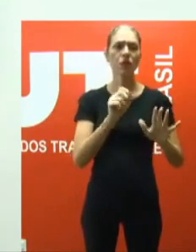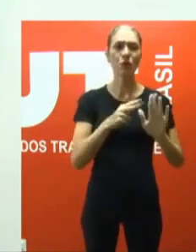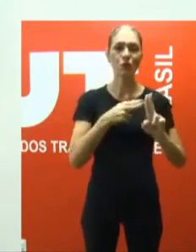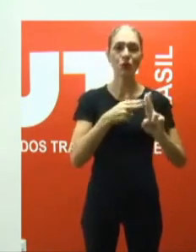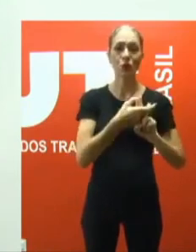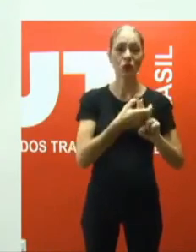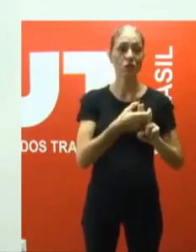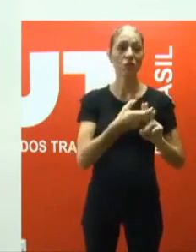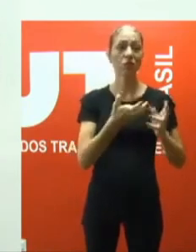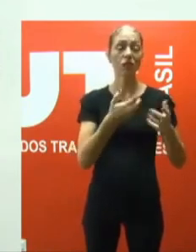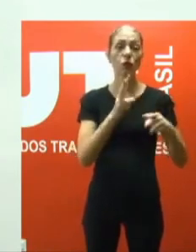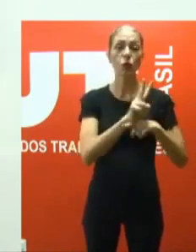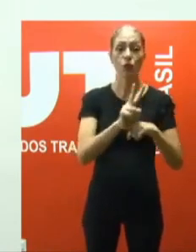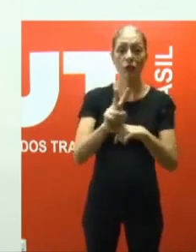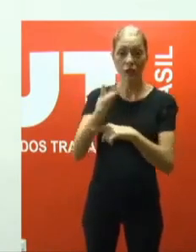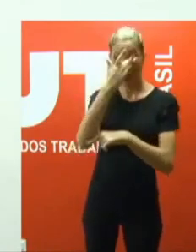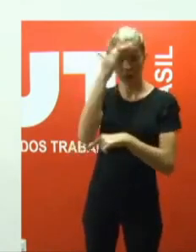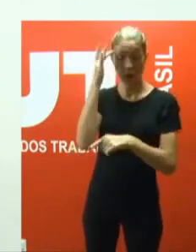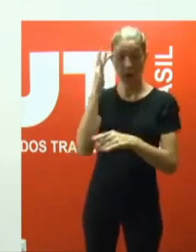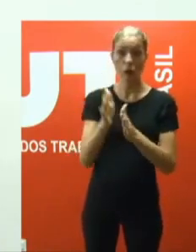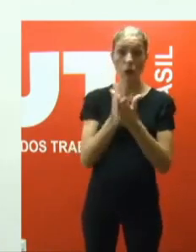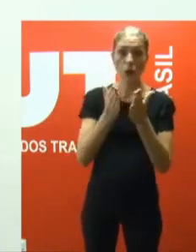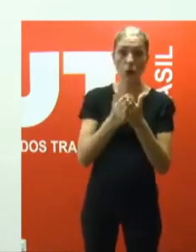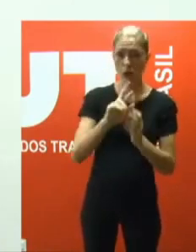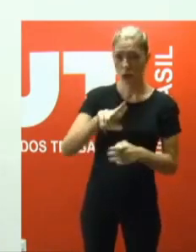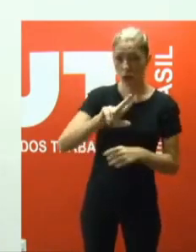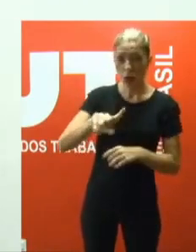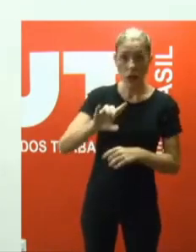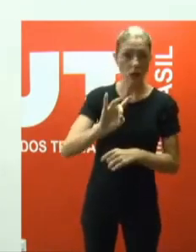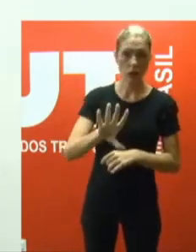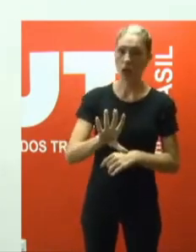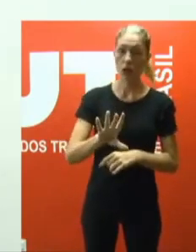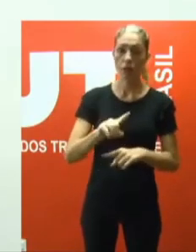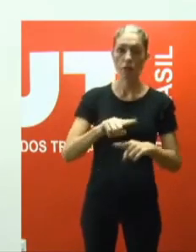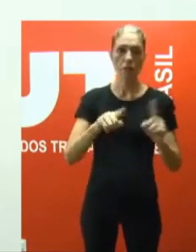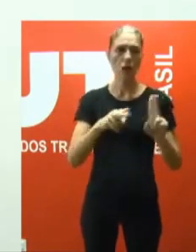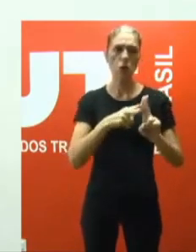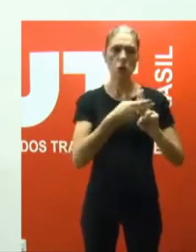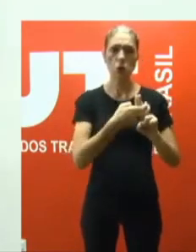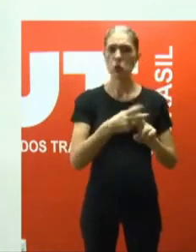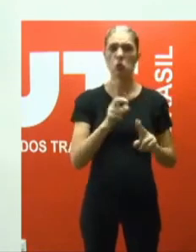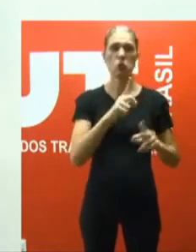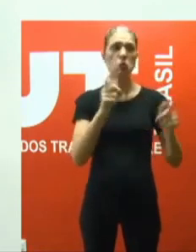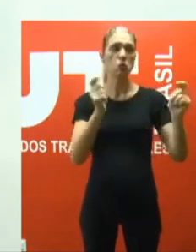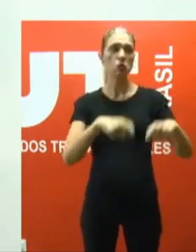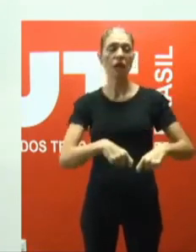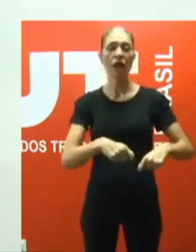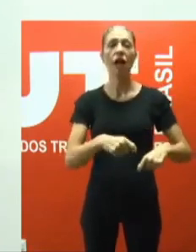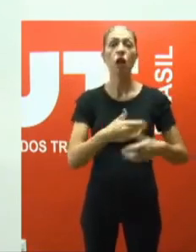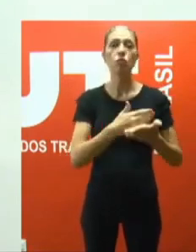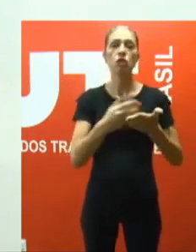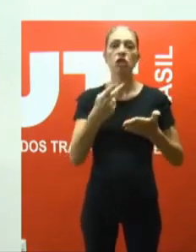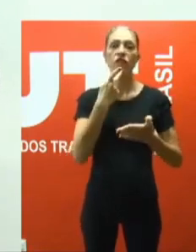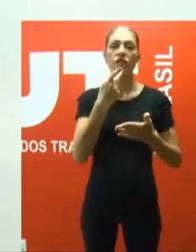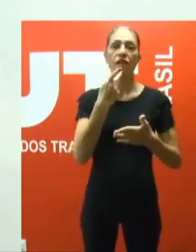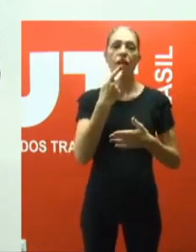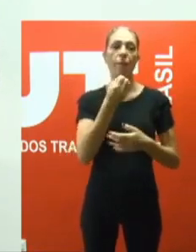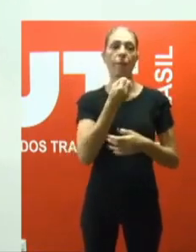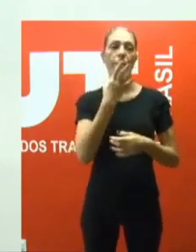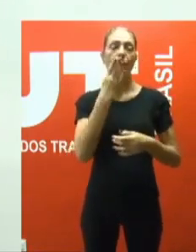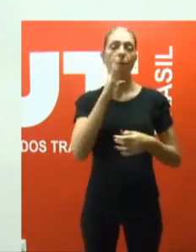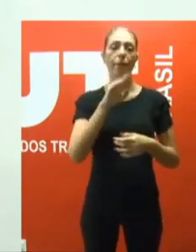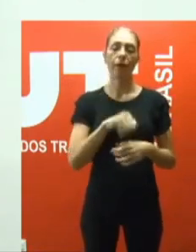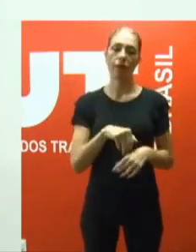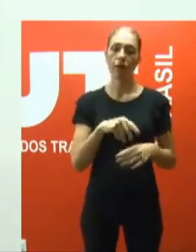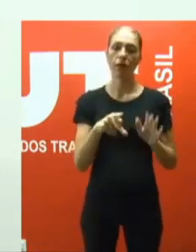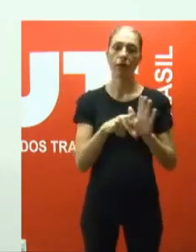pessoal do SUS fez um esforço incomensurável para dar conta do recado, é que se começou a falar bem do SUS.